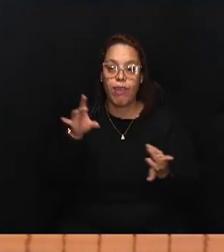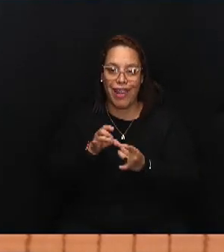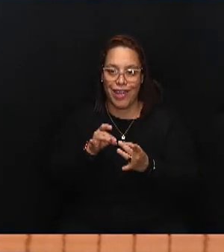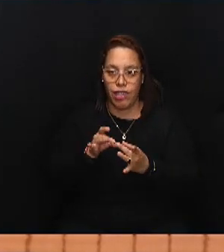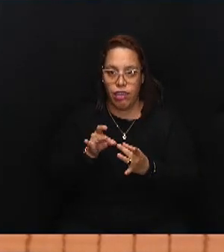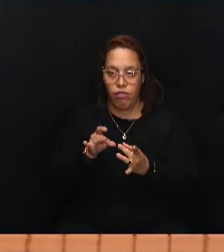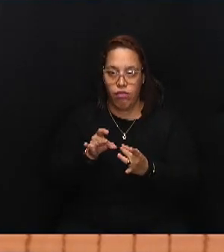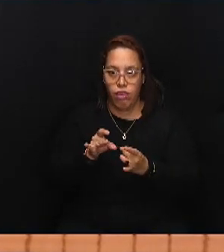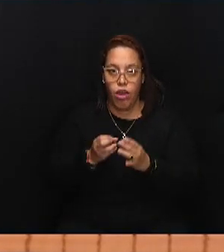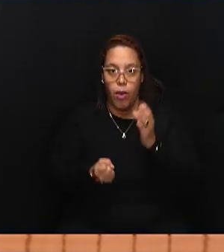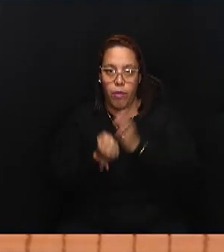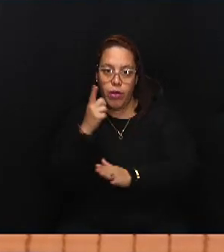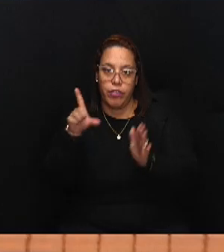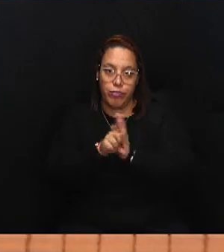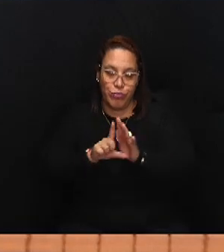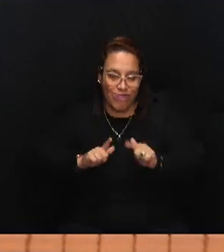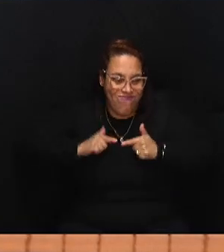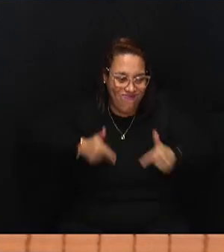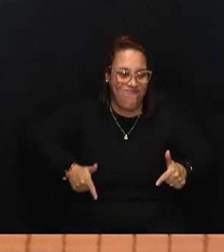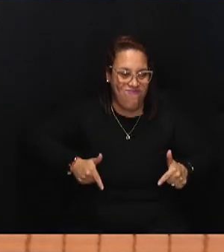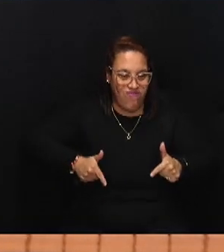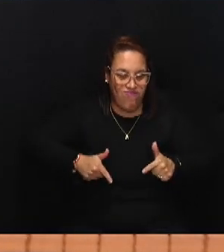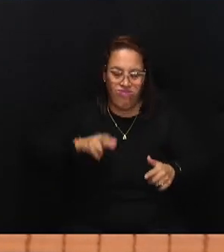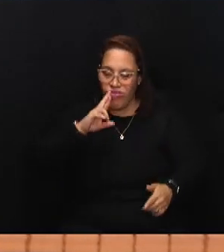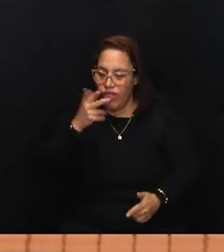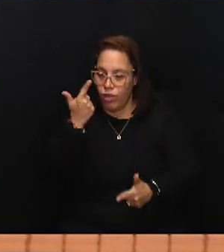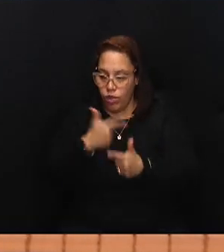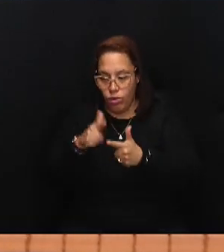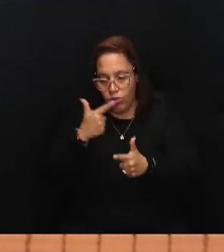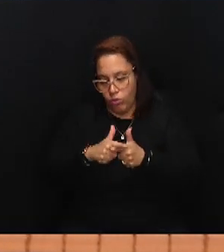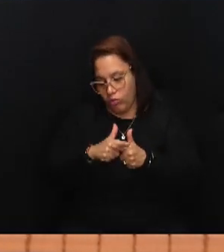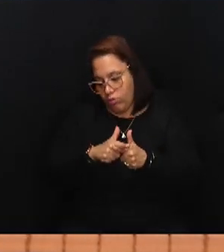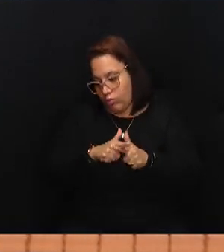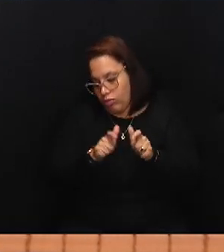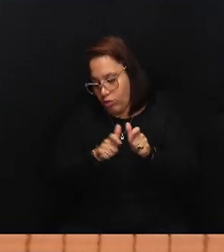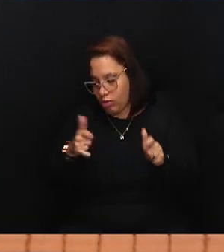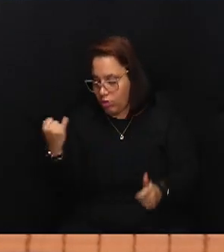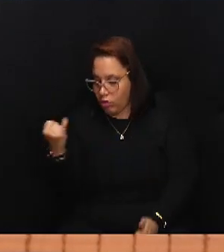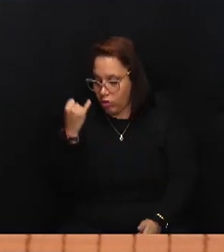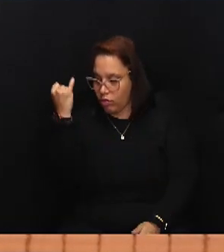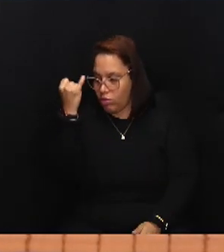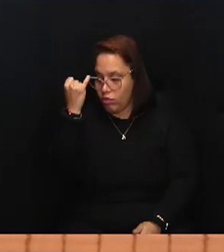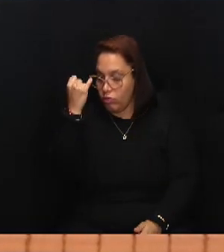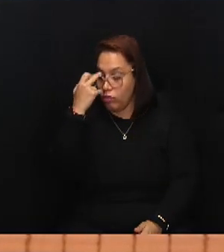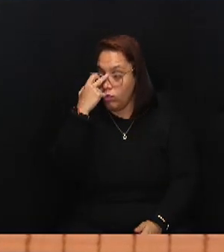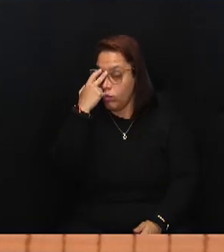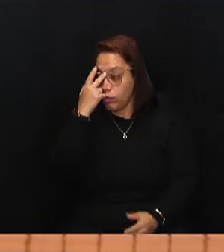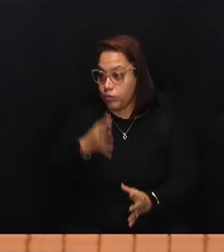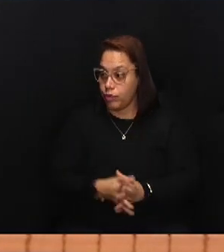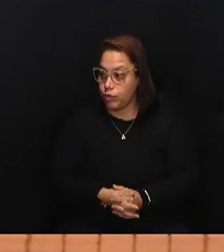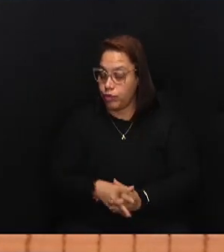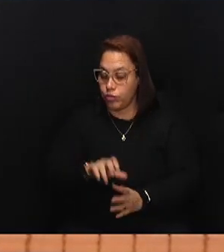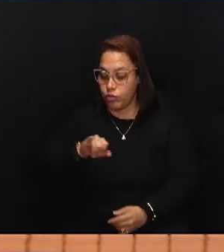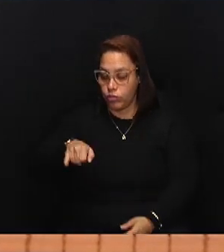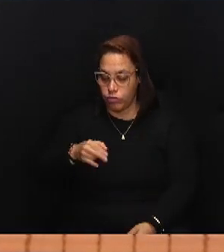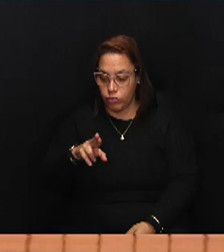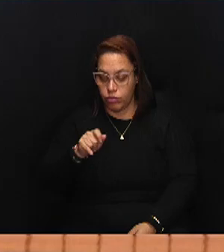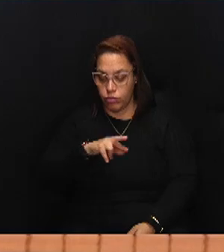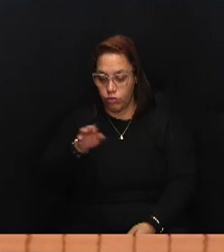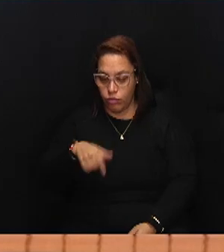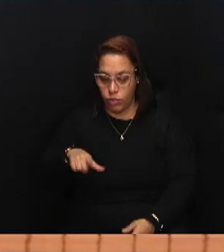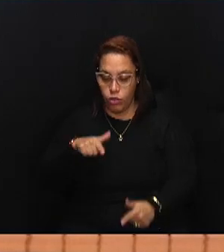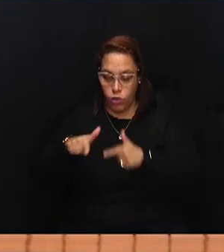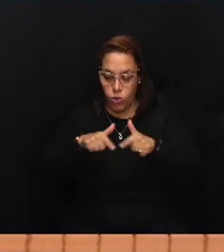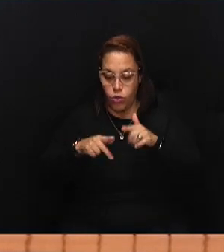leis, e nós chegar lá e batalhar para que possa ser solucionados, e eu acho que vai ser de grande importância. Eu acho grande importância que o Juarez falou ali, é o trabalho